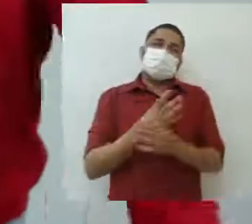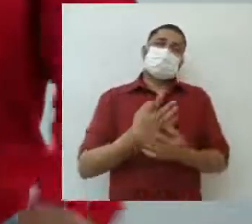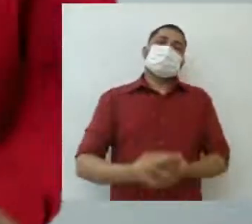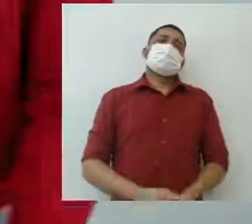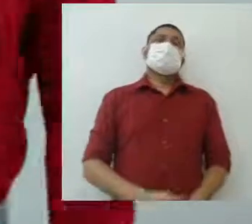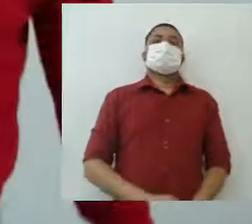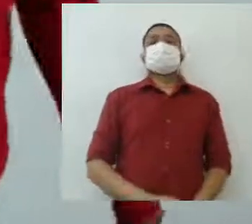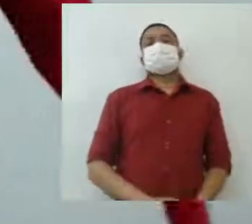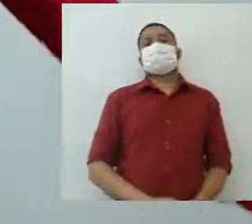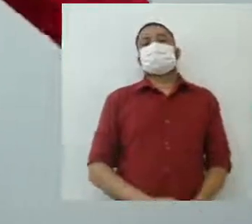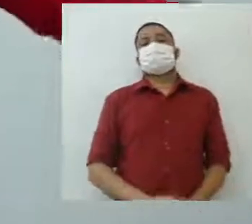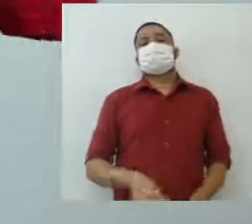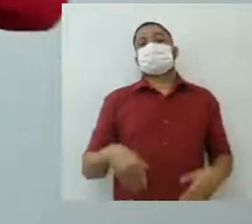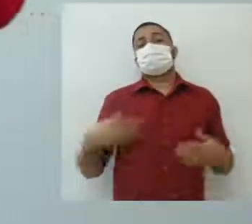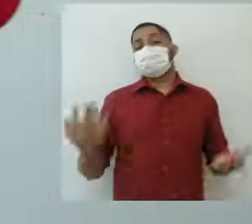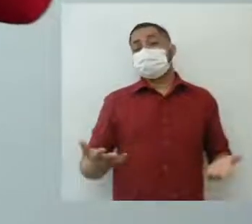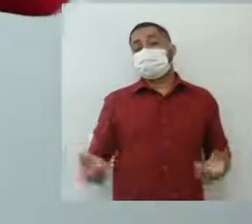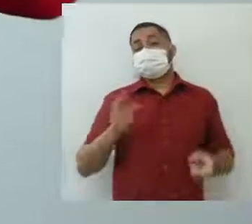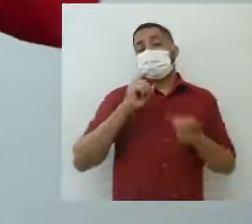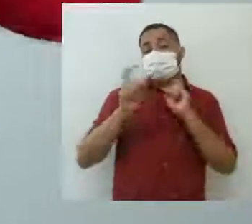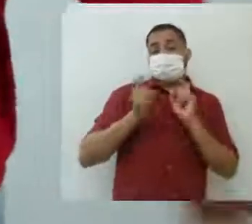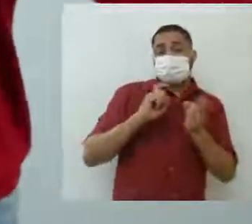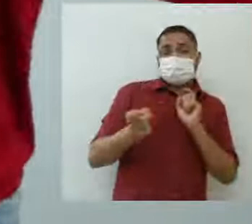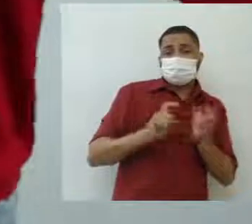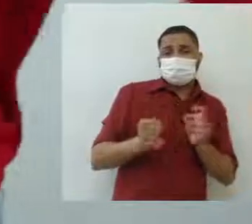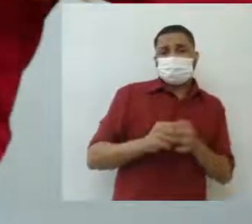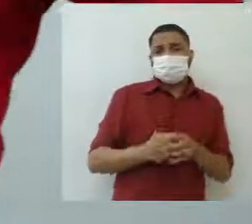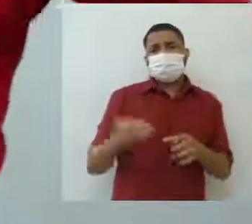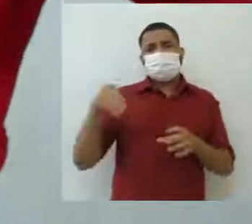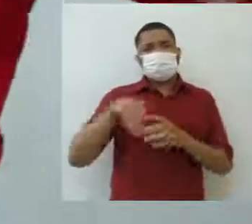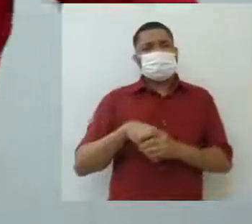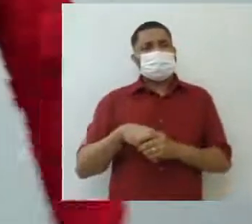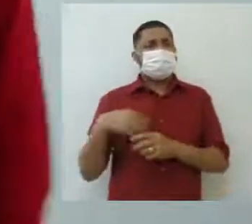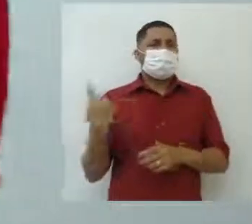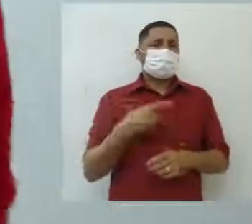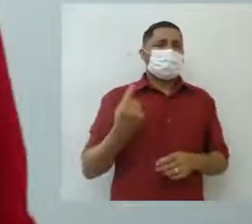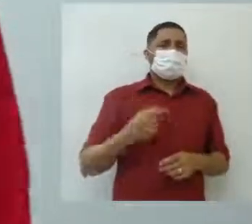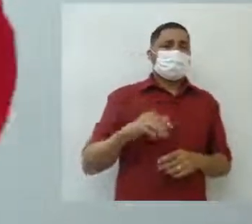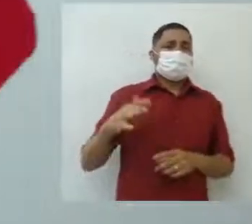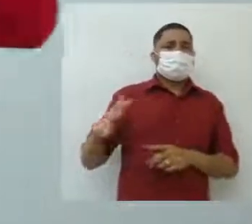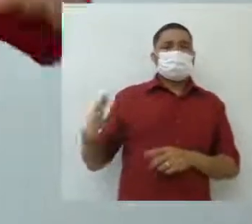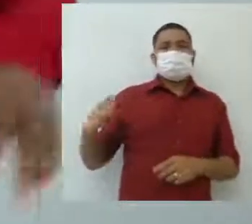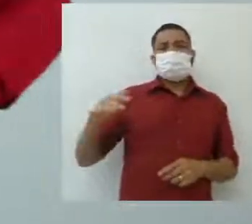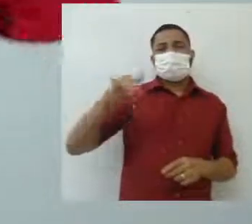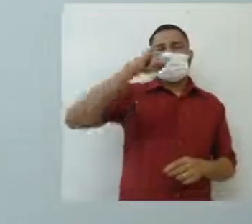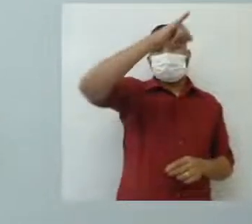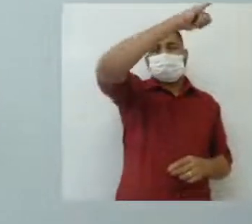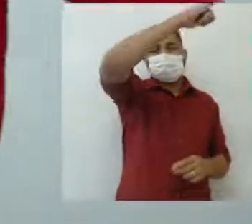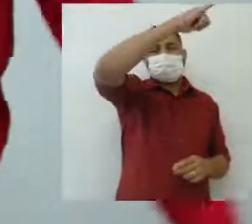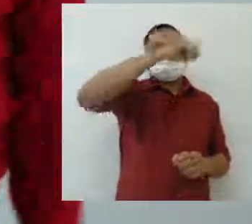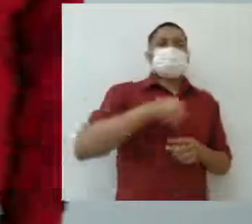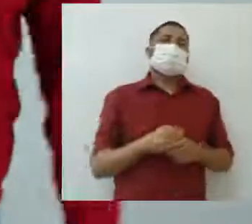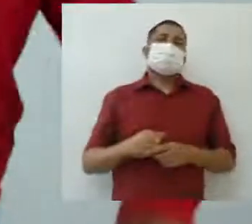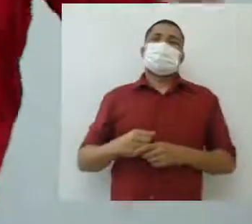História. Então hoje nós debatemos o que dentro da nossa nave, a questão